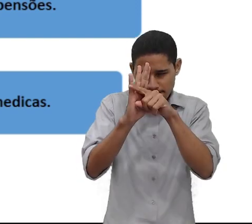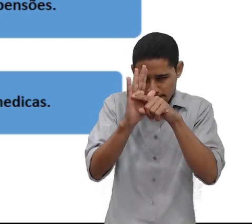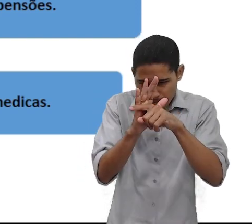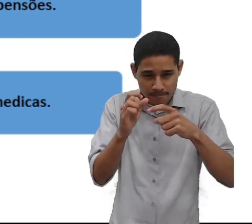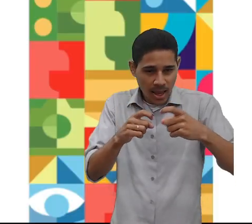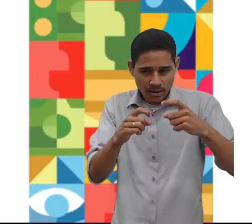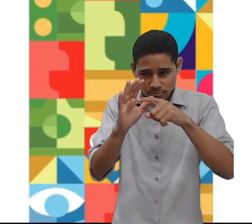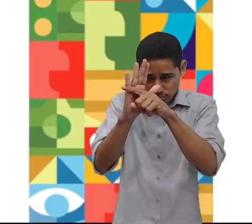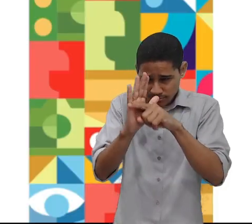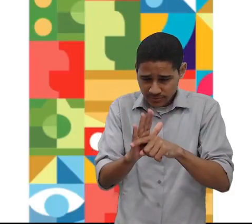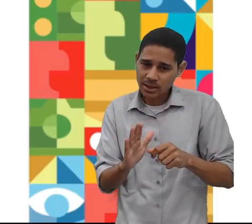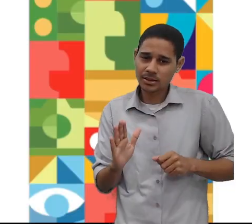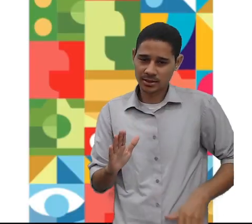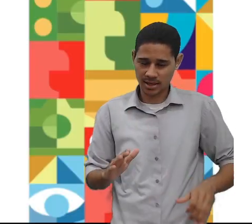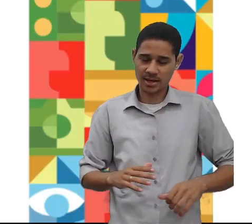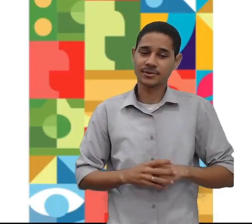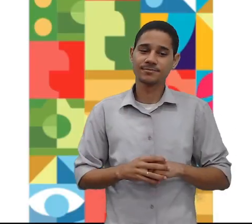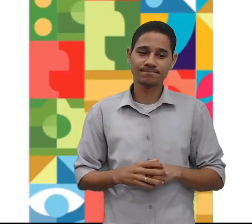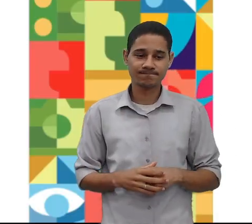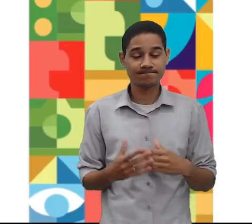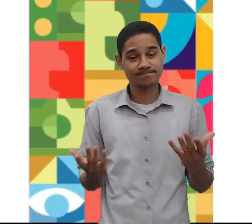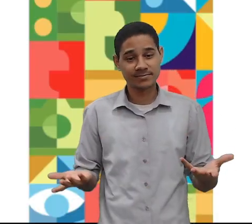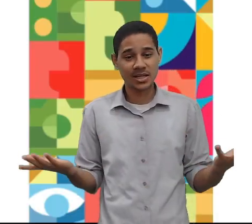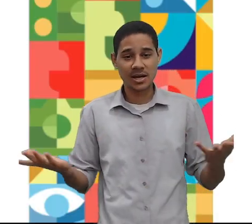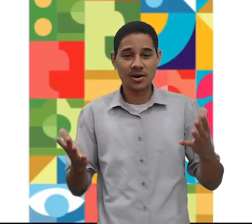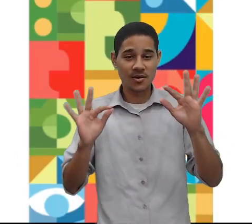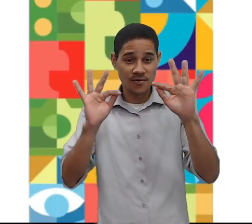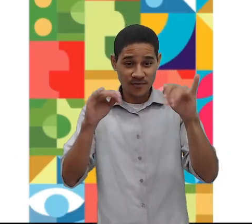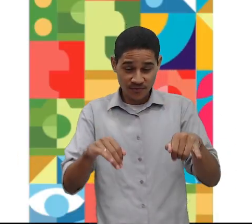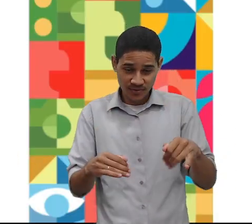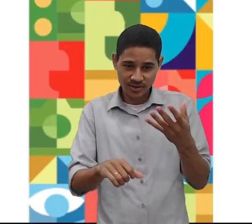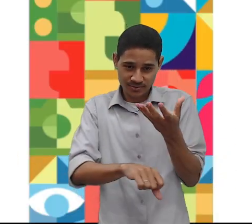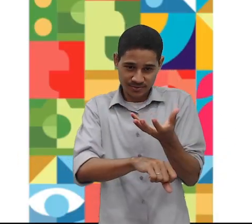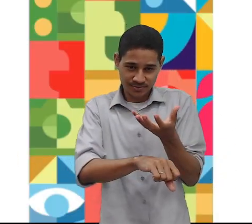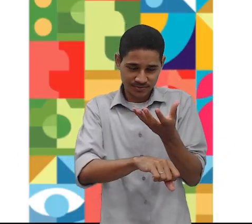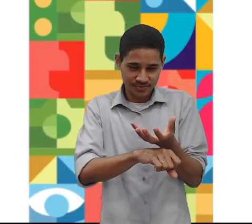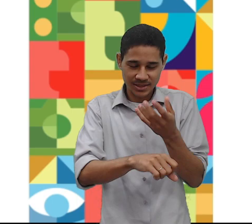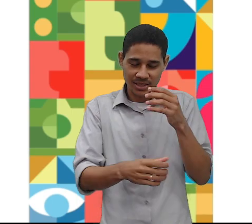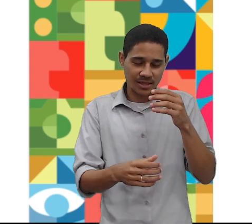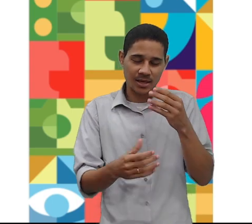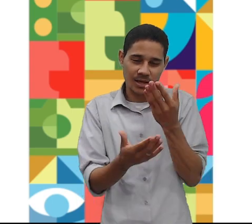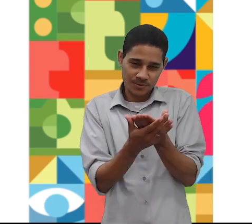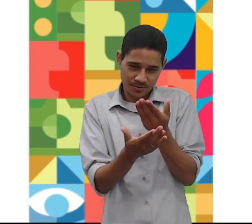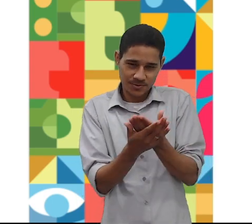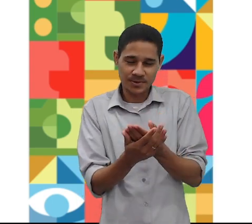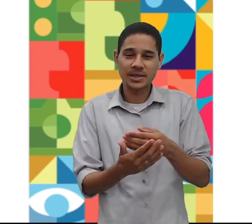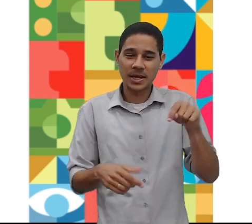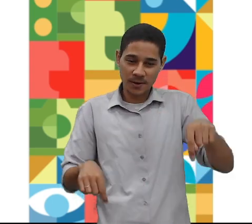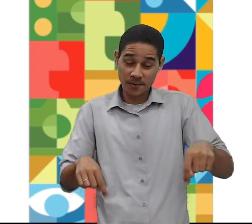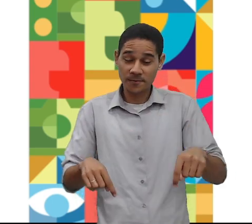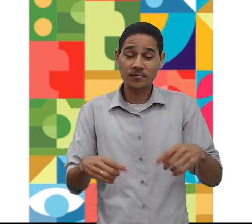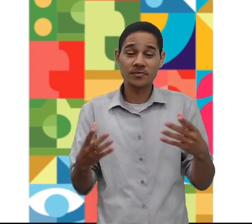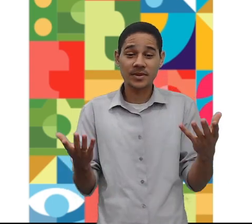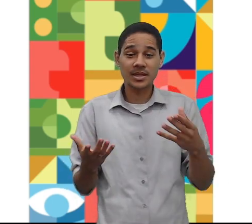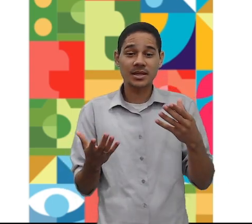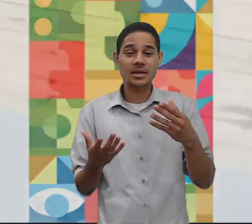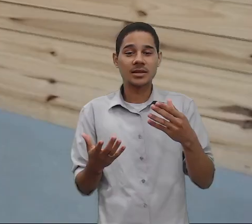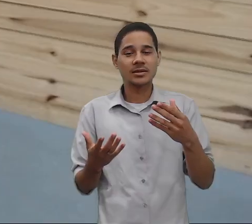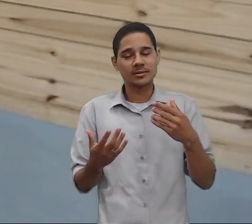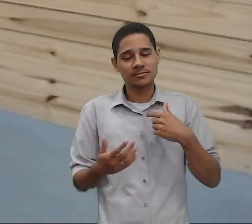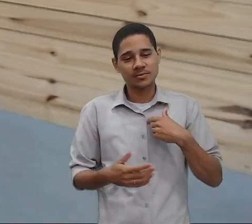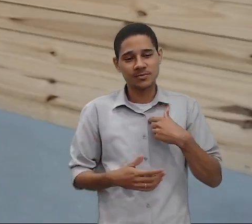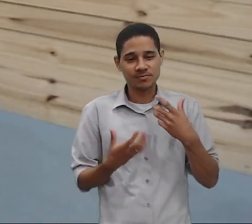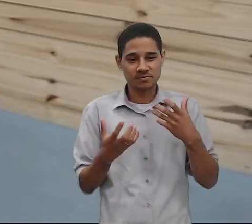Então, aluno, chegamos ao fim dessa videoaula. Espero ter trazido um